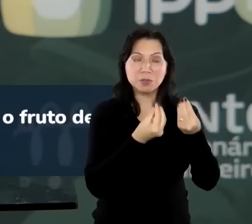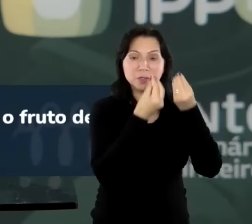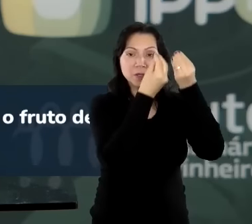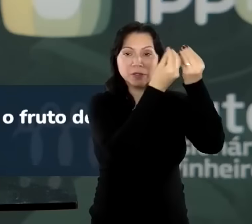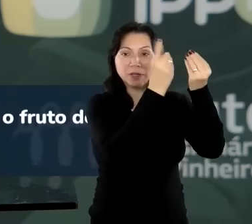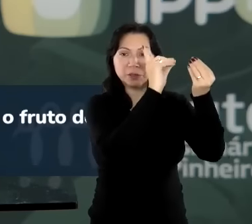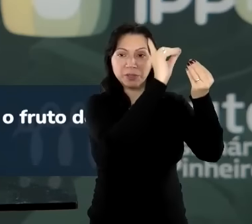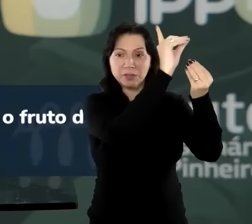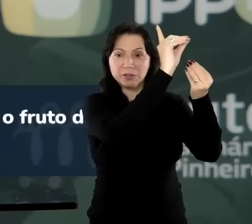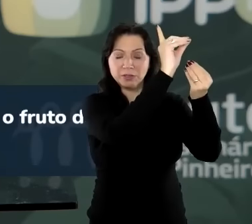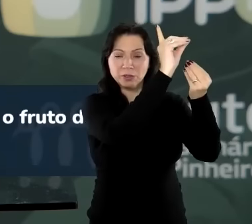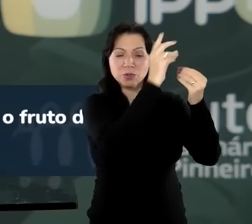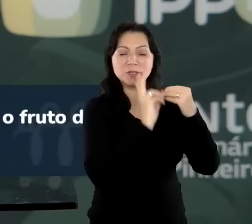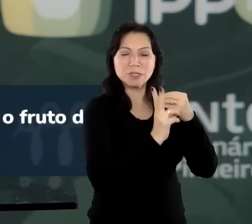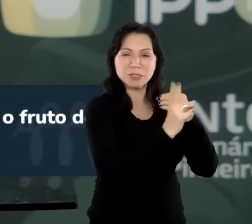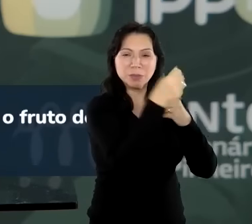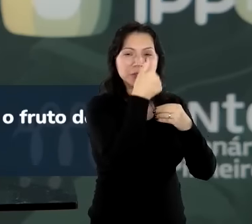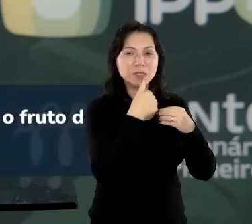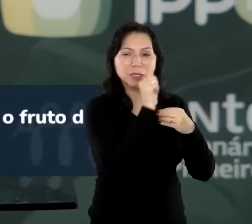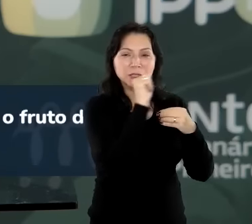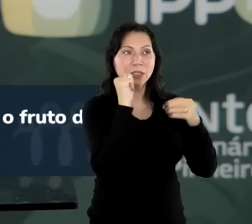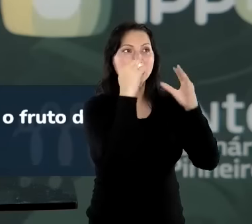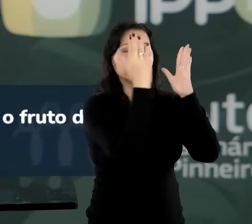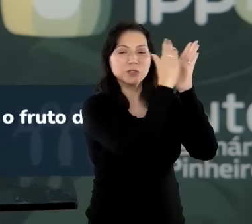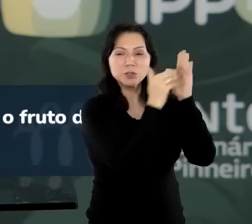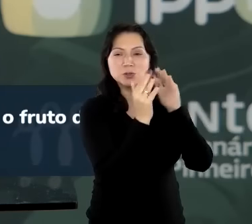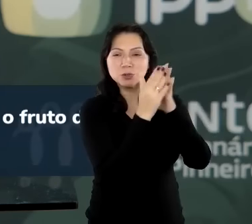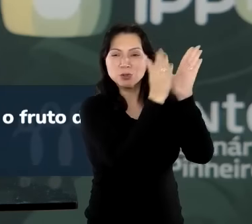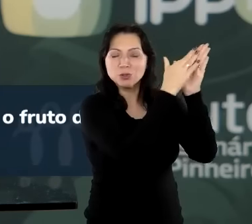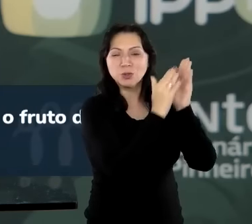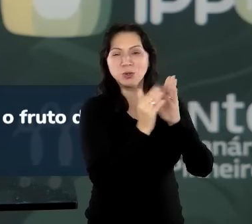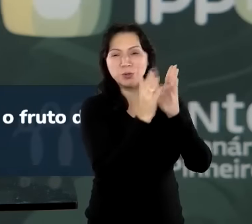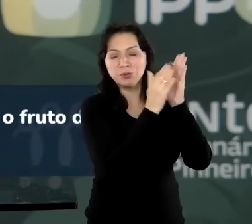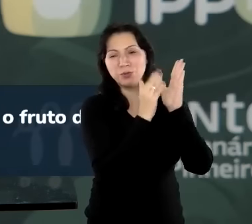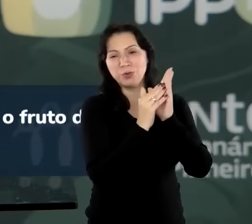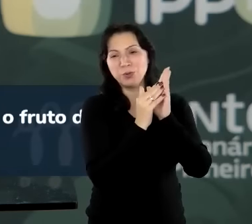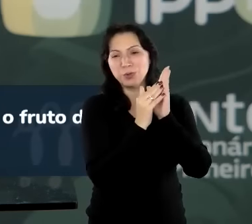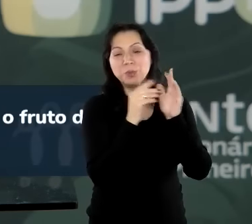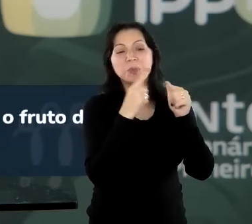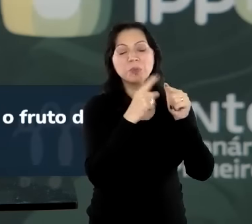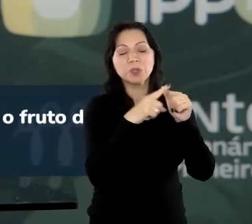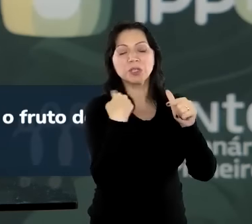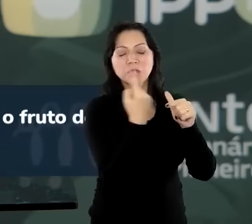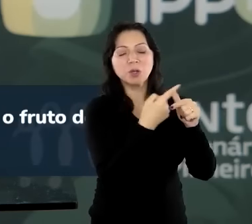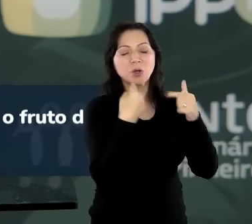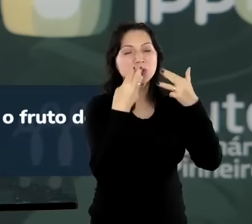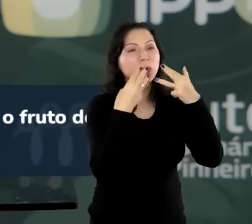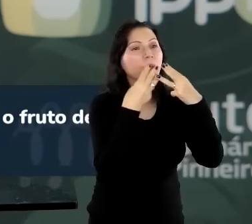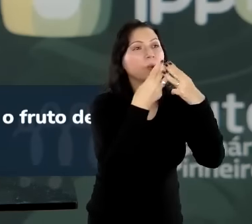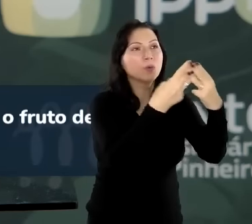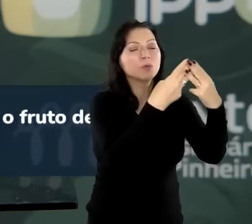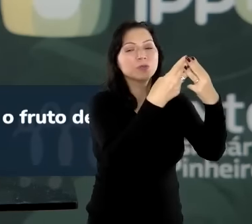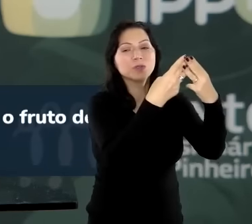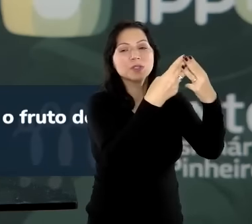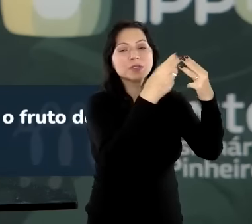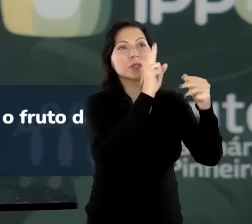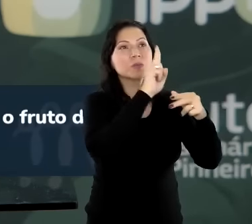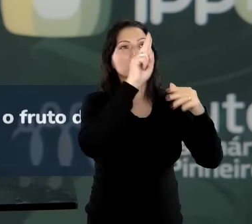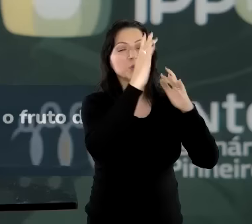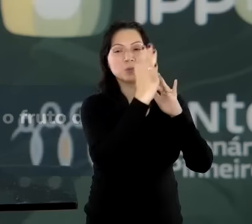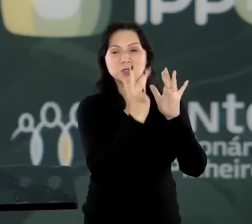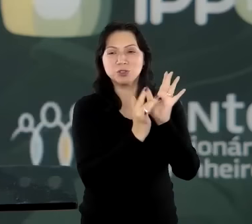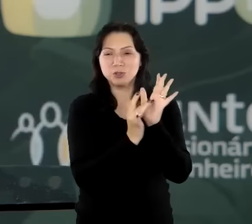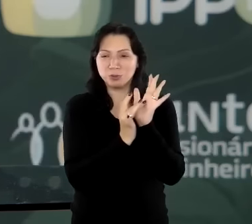Deus sempre sacrifício de louvor, que é o fruto de lábios que confessa o seu nome. Confessa o seu nome em